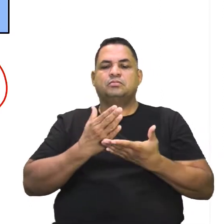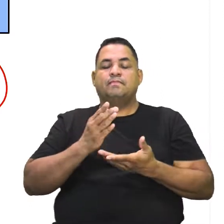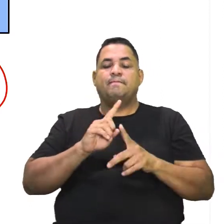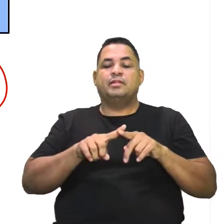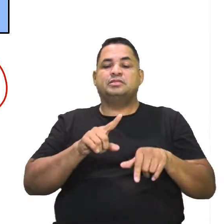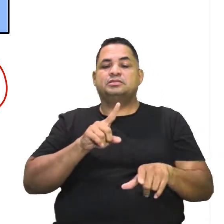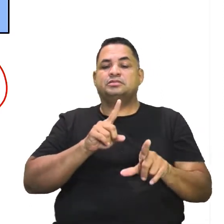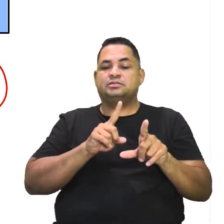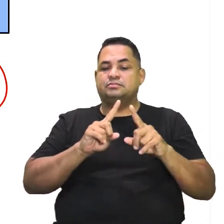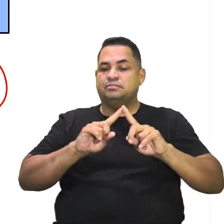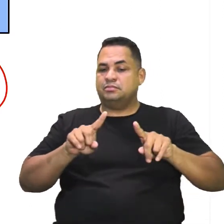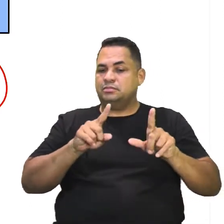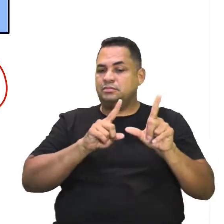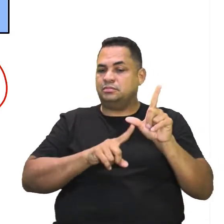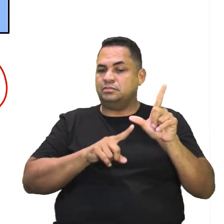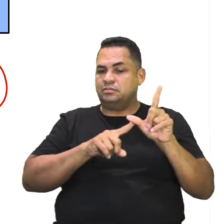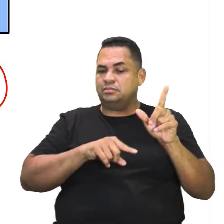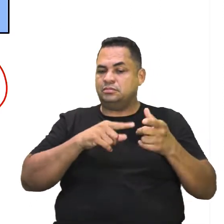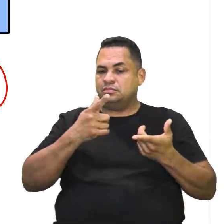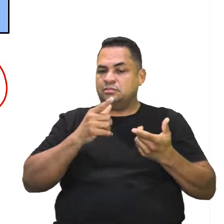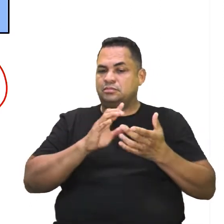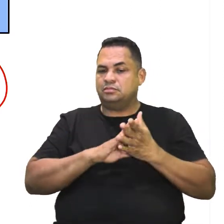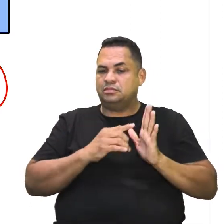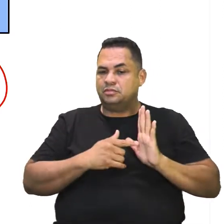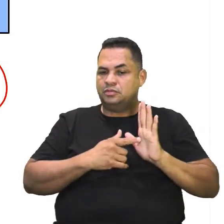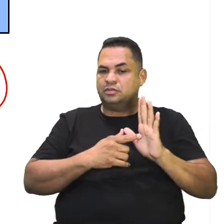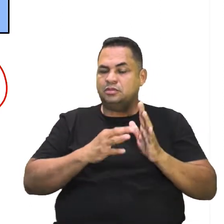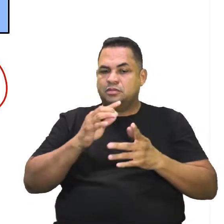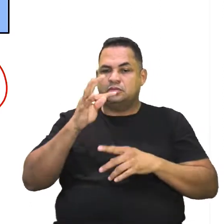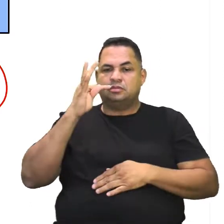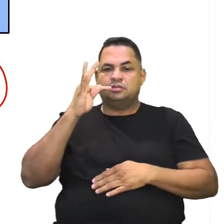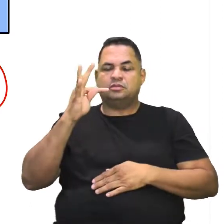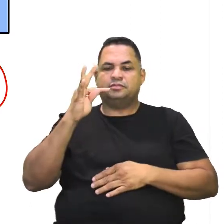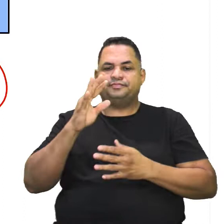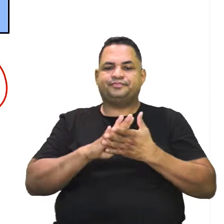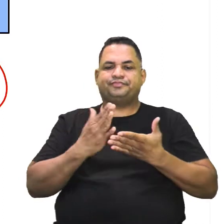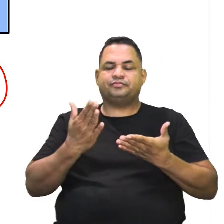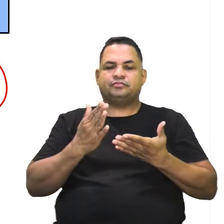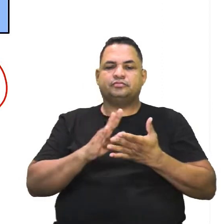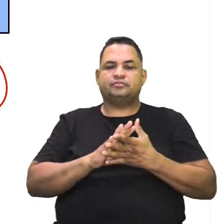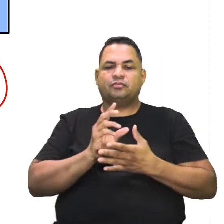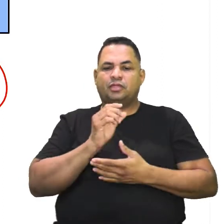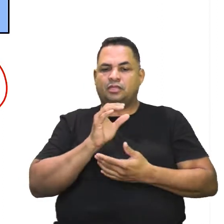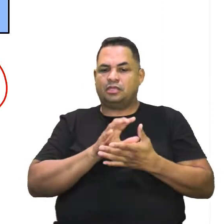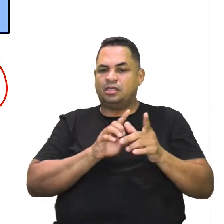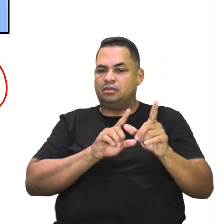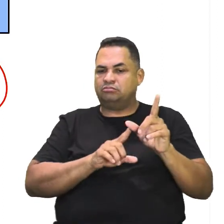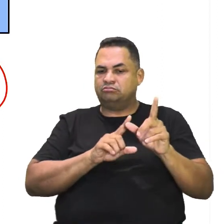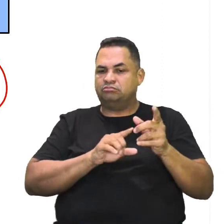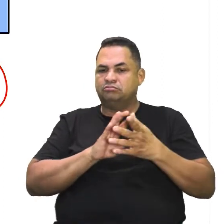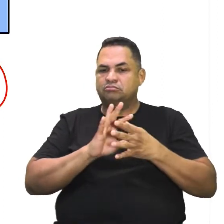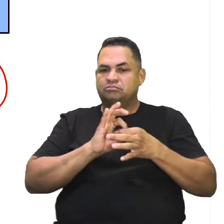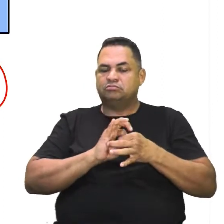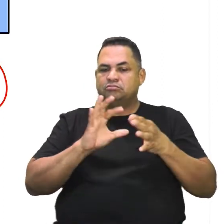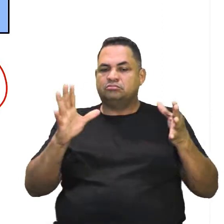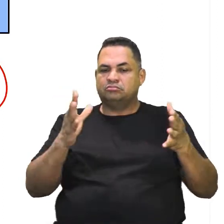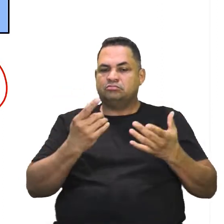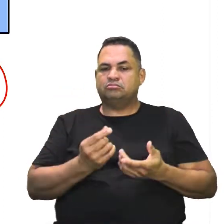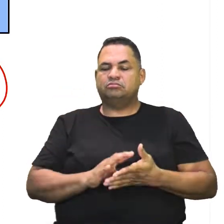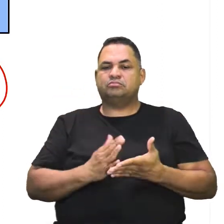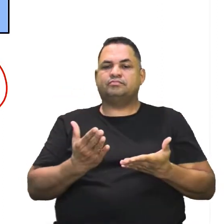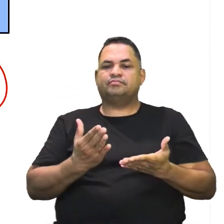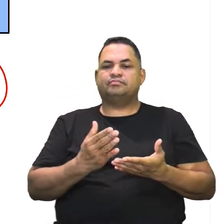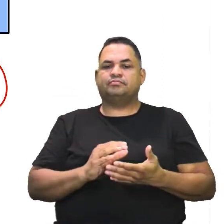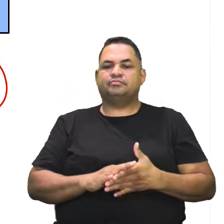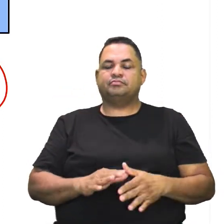x vai ser dada pelo nosso tempo. O termo independente é o nosso capital inicial.